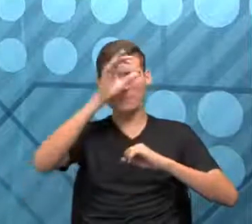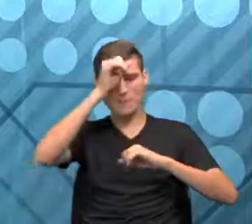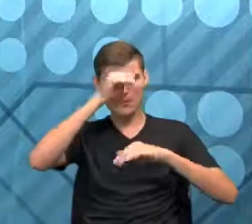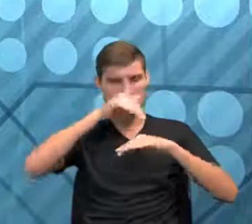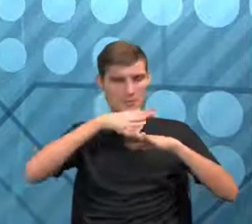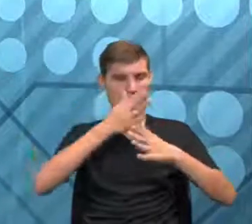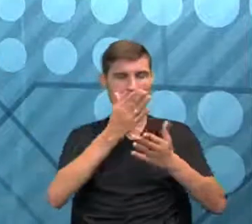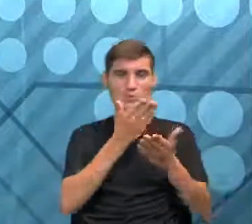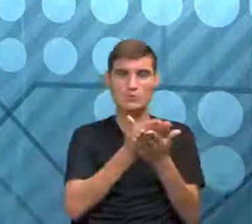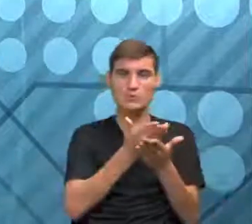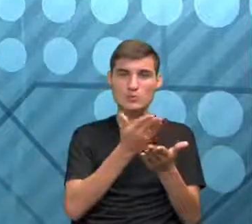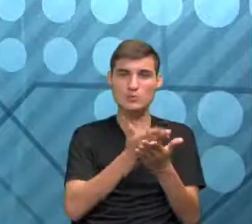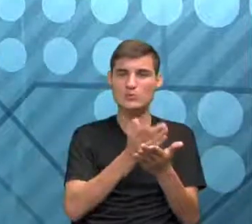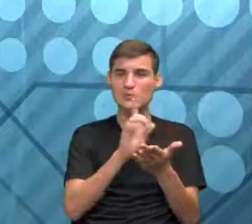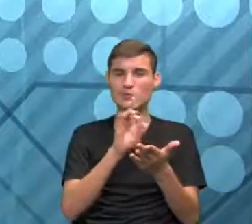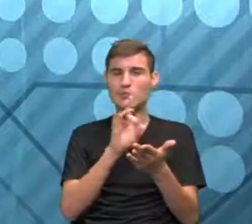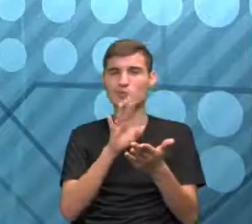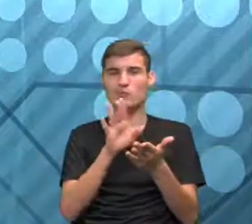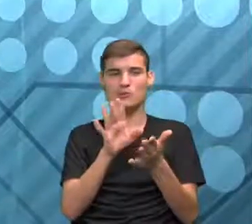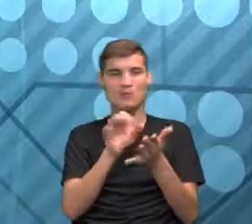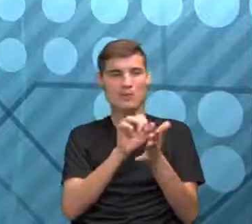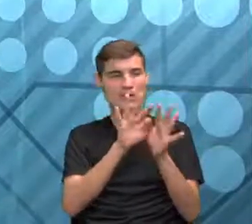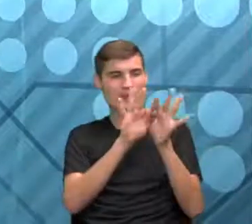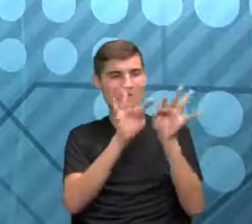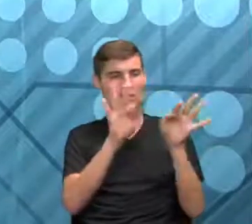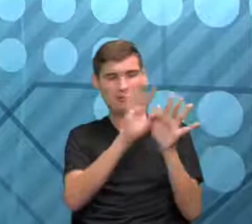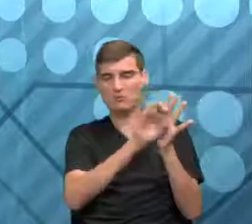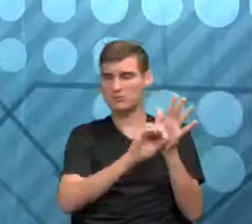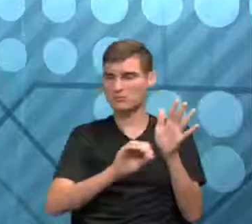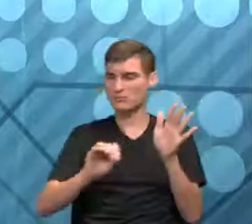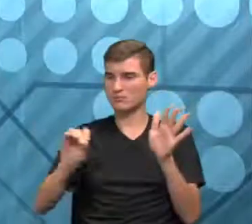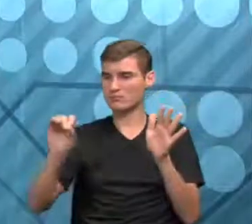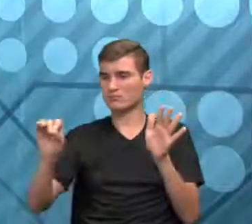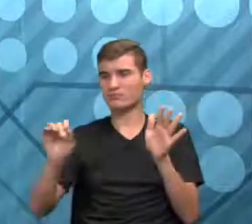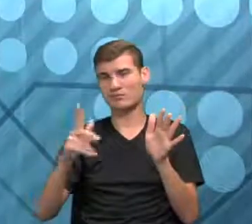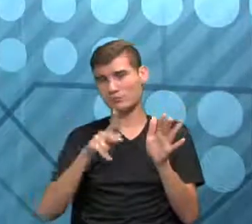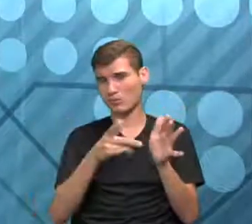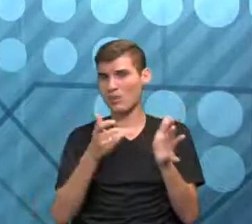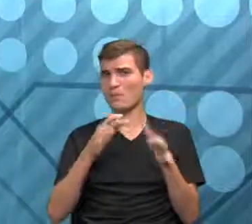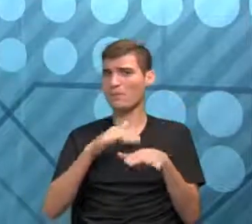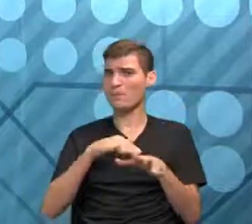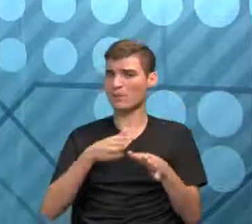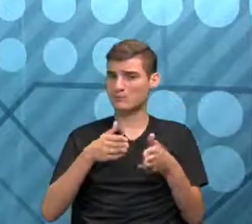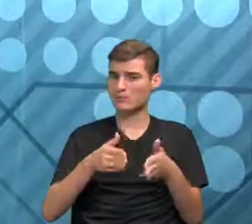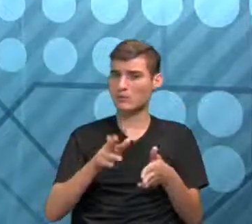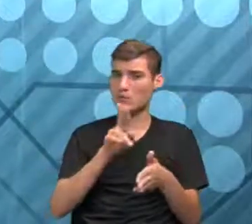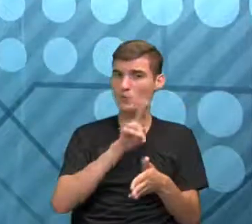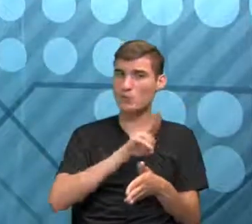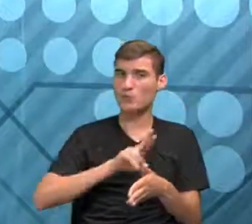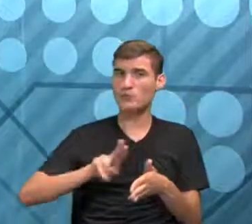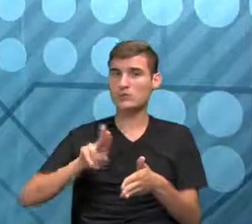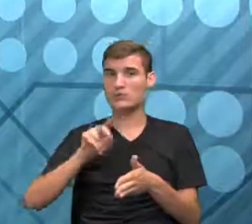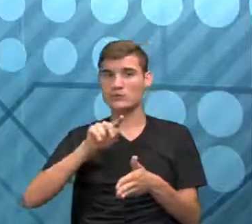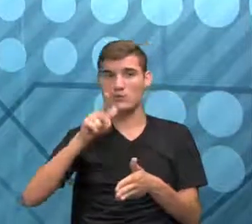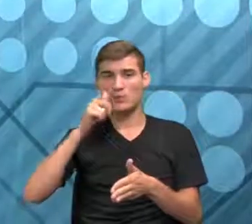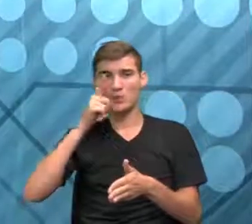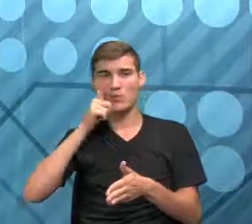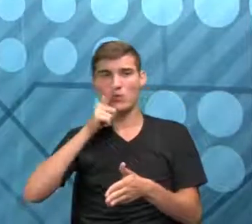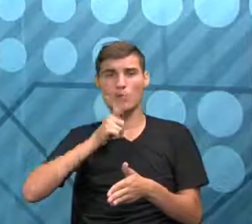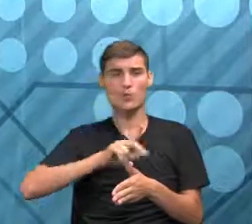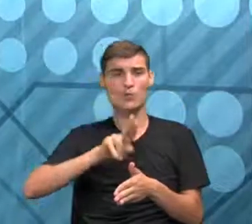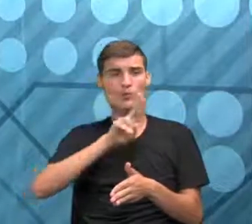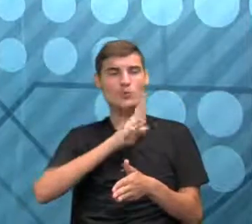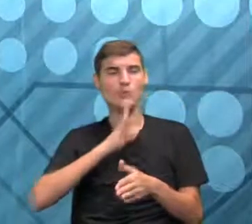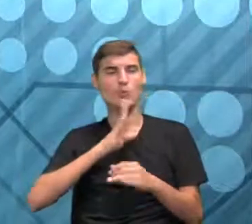estudar um pouco mais. Não só pegar um texto e colocar, entendeu? Eu quero uma coisa mais aplicada. Eu quero que vocês usem